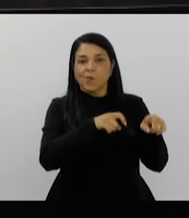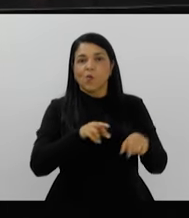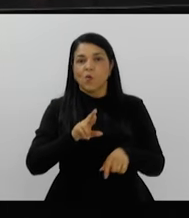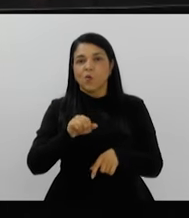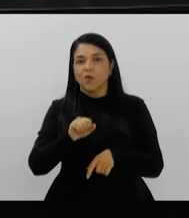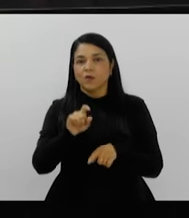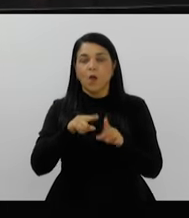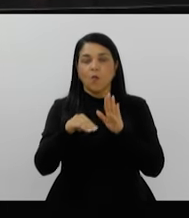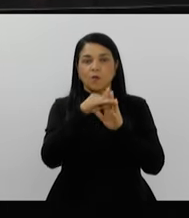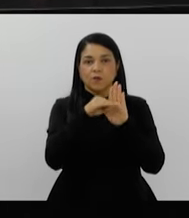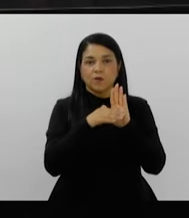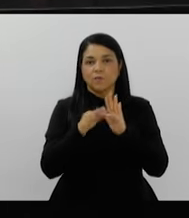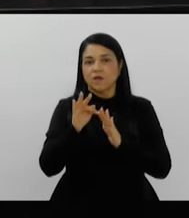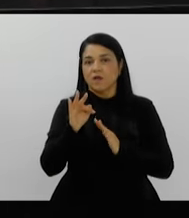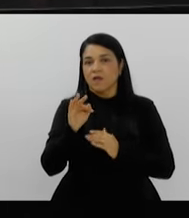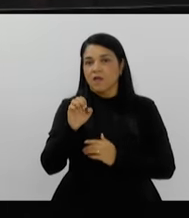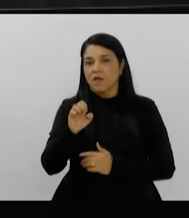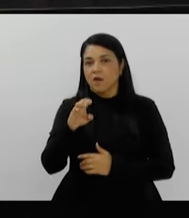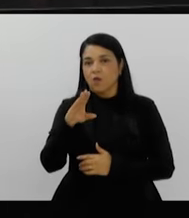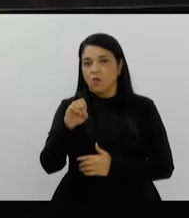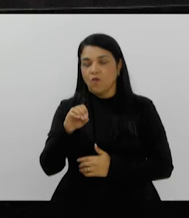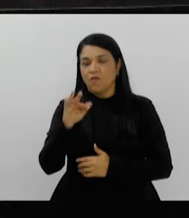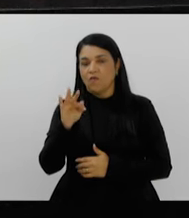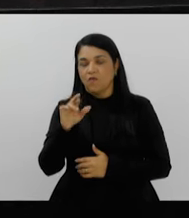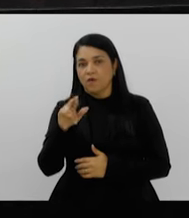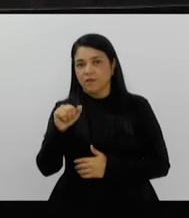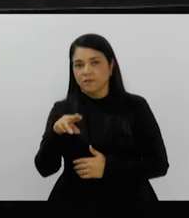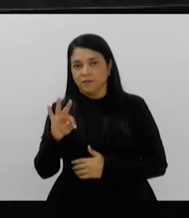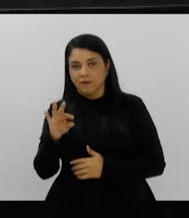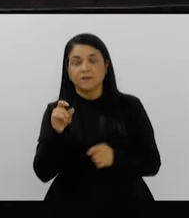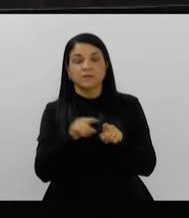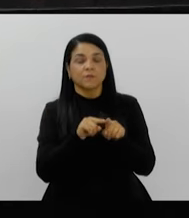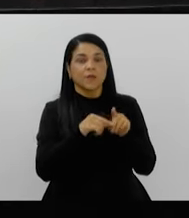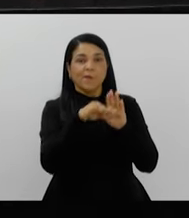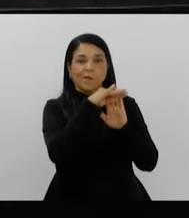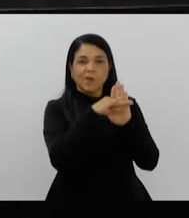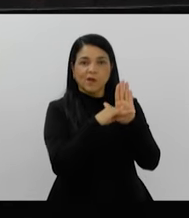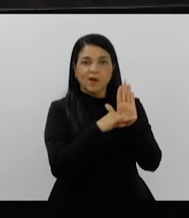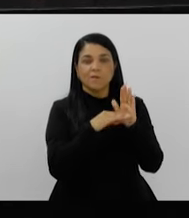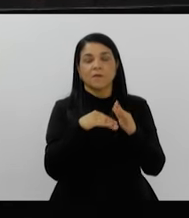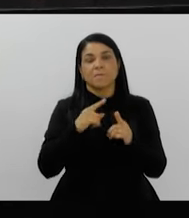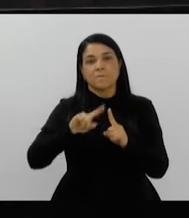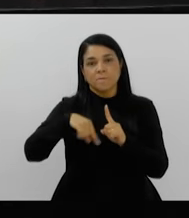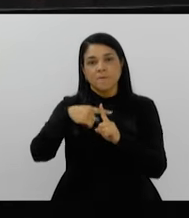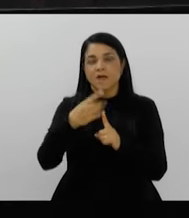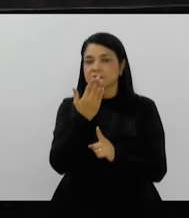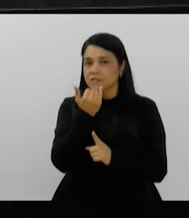Ecoforte, Compras Públicas e também o Programa Mais Alimentos,